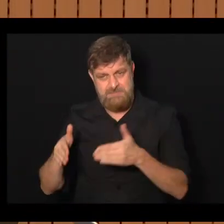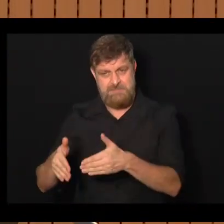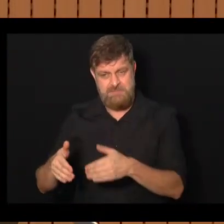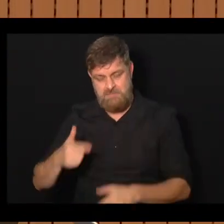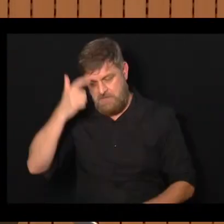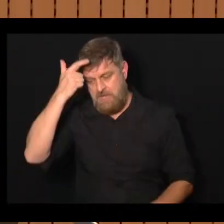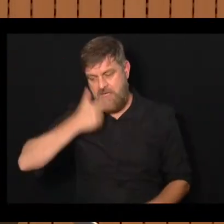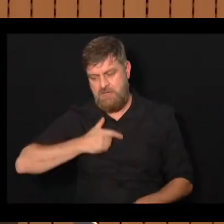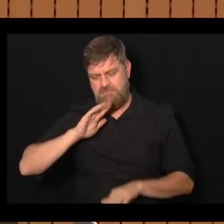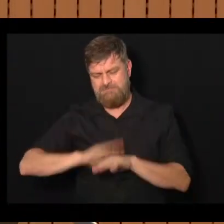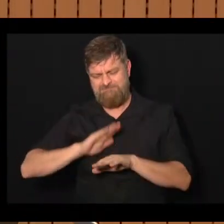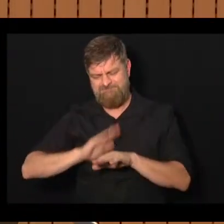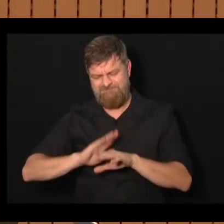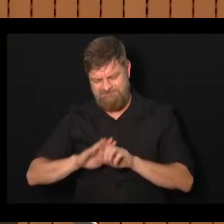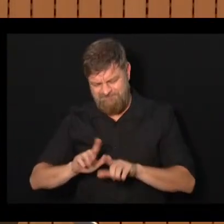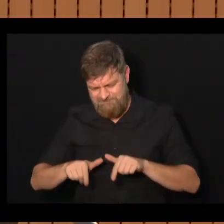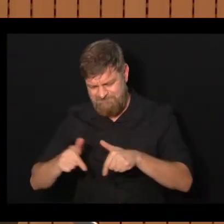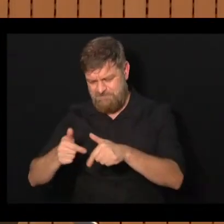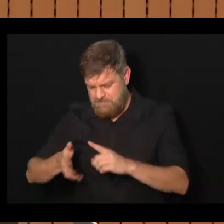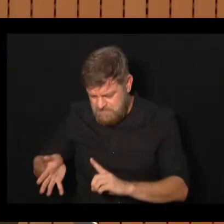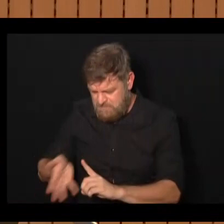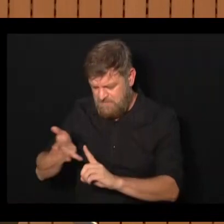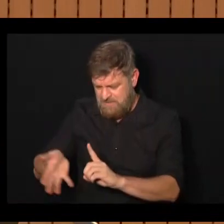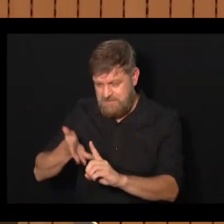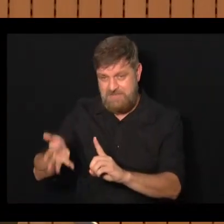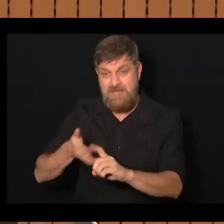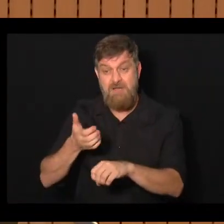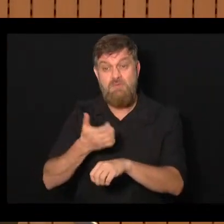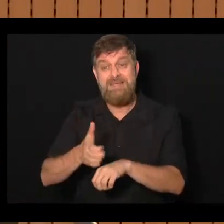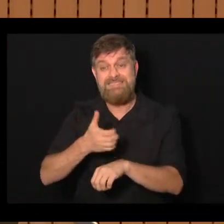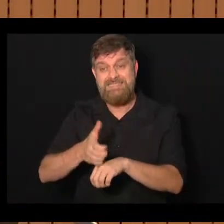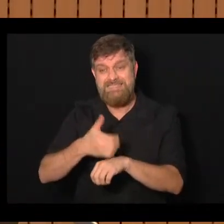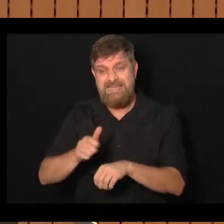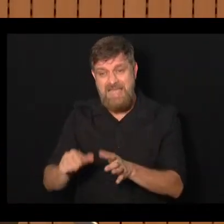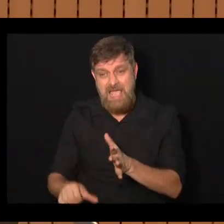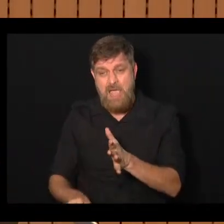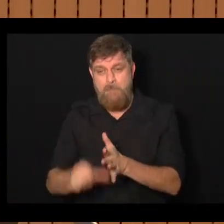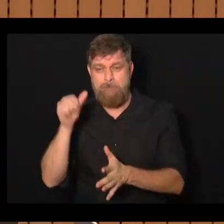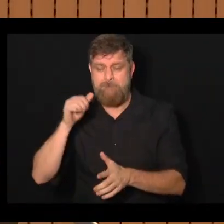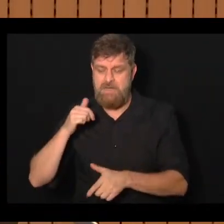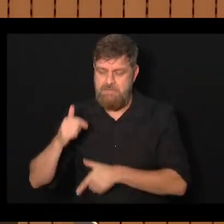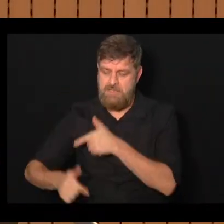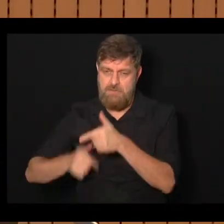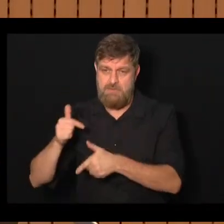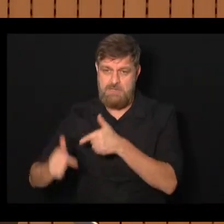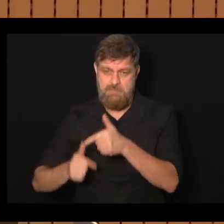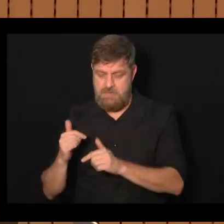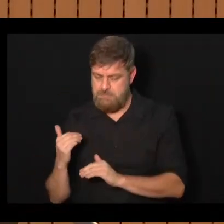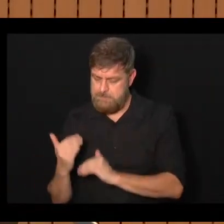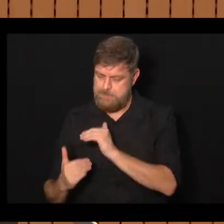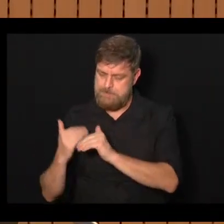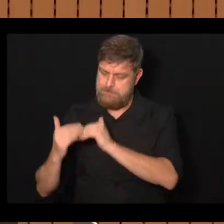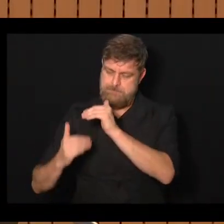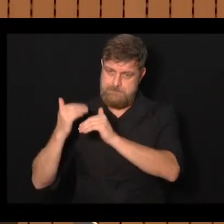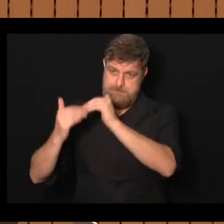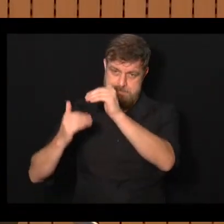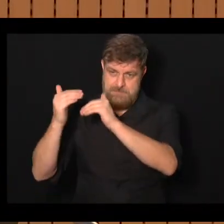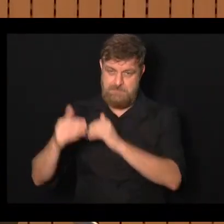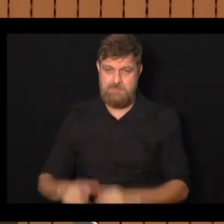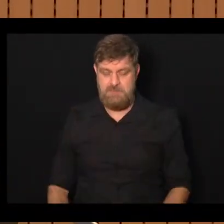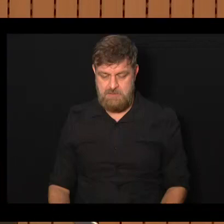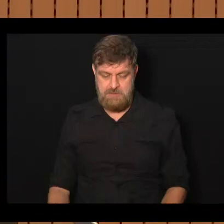nosso trabalho e que busca incentivar o estagiário, que é o primeiro ponto, né, de partida de muitas vezes uma